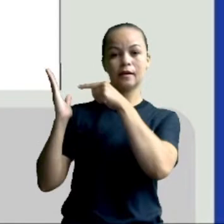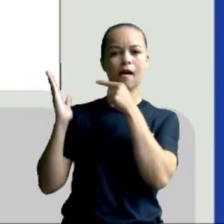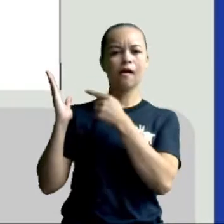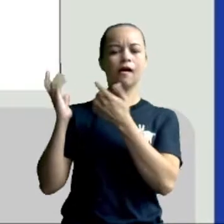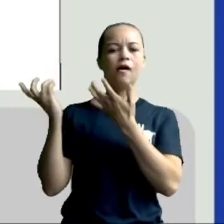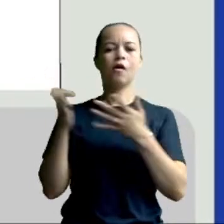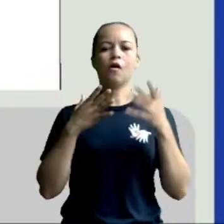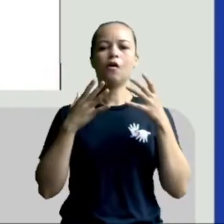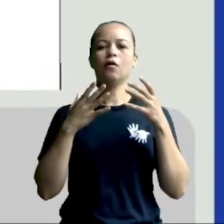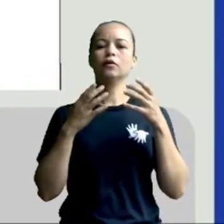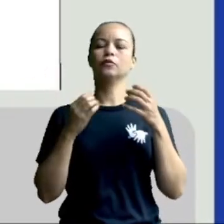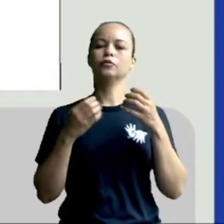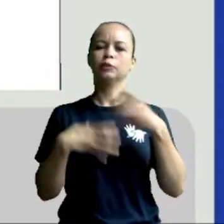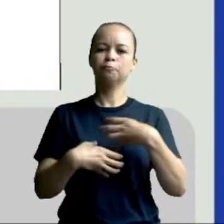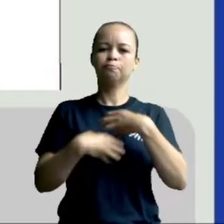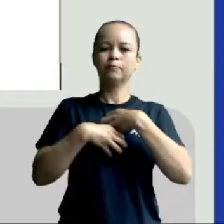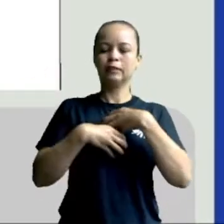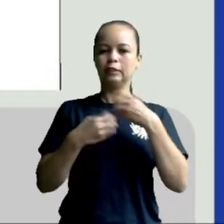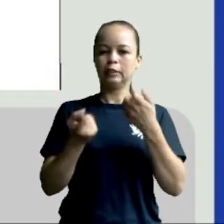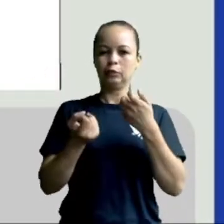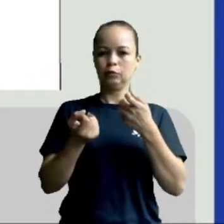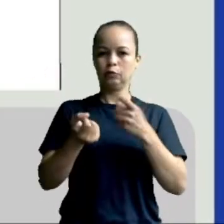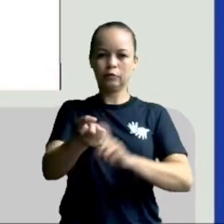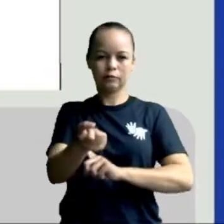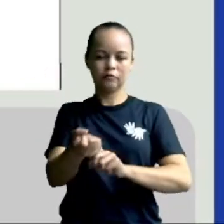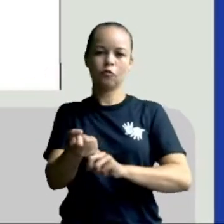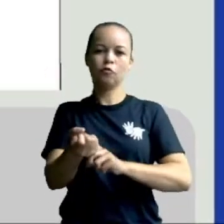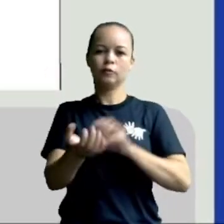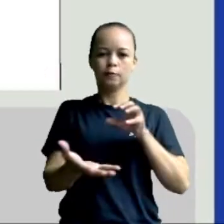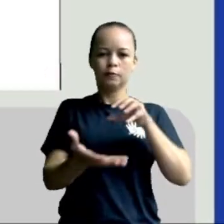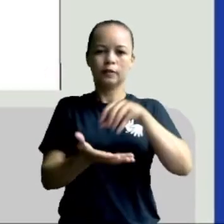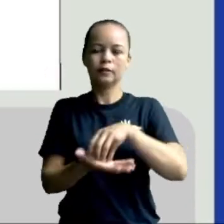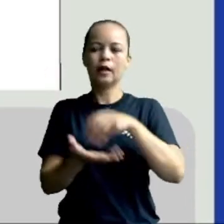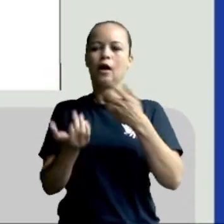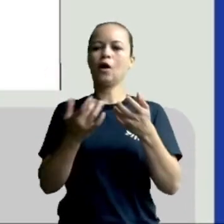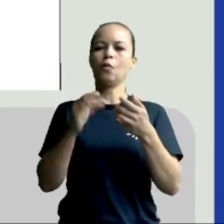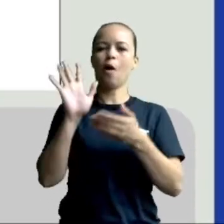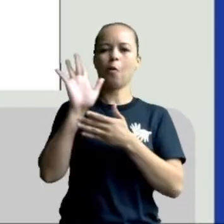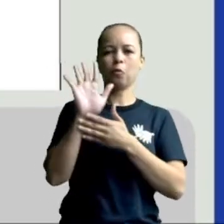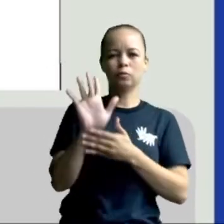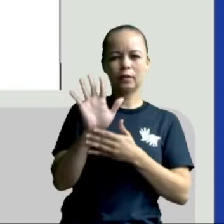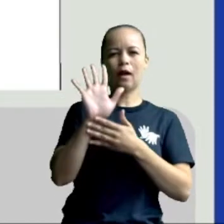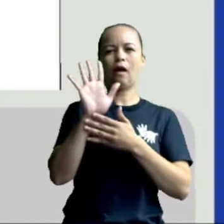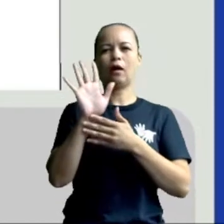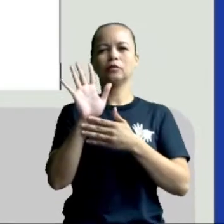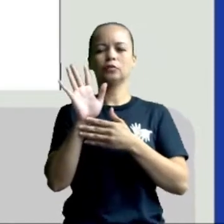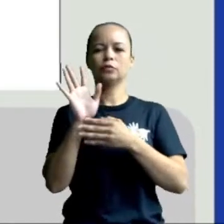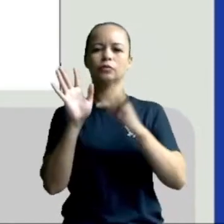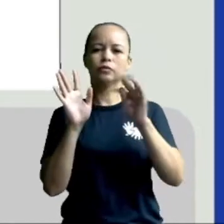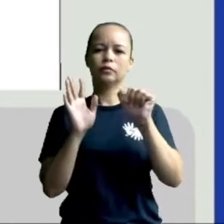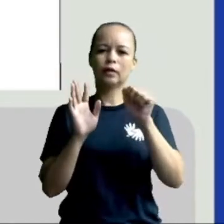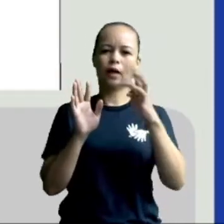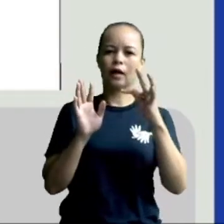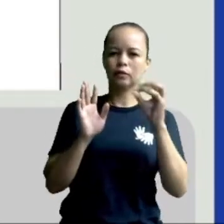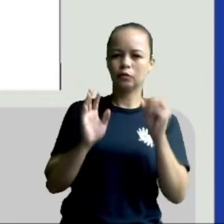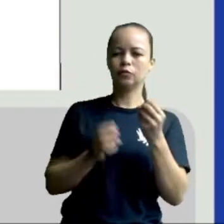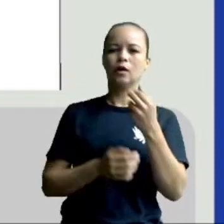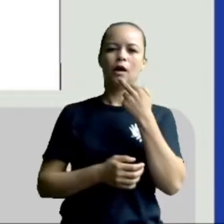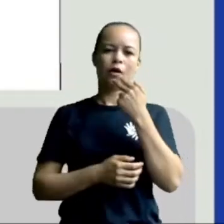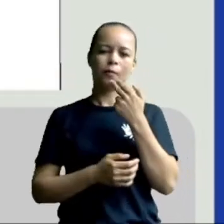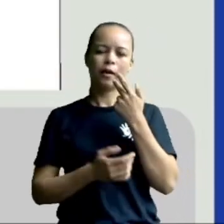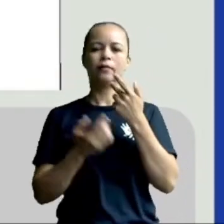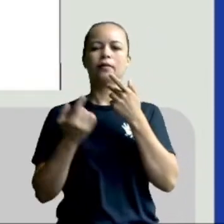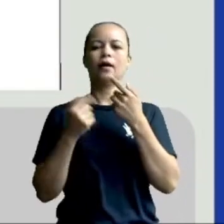sentidos, esse sistema nervoso central, aí vai estar associado ao tato, à audição, ao paladar,